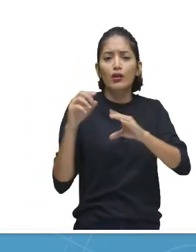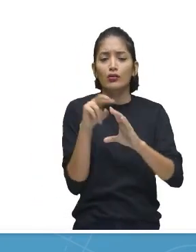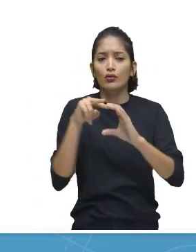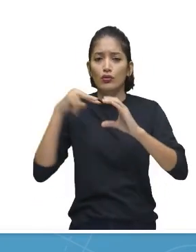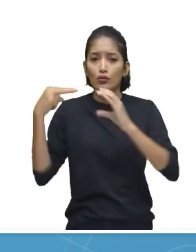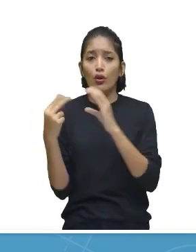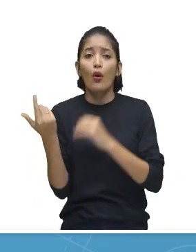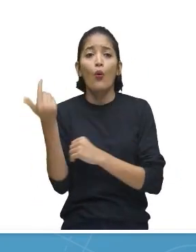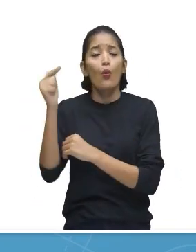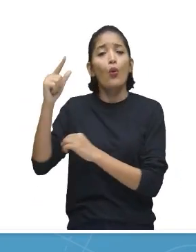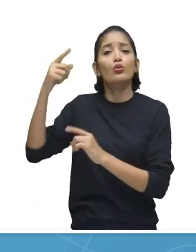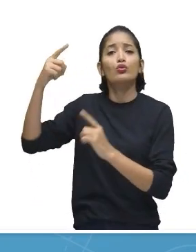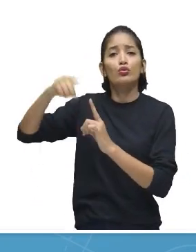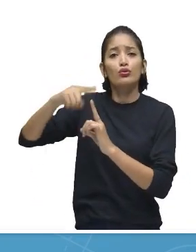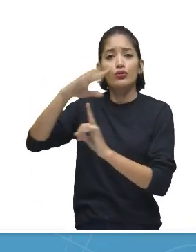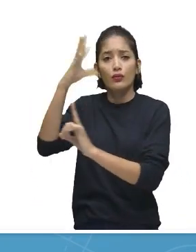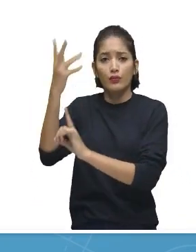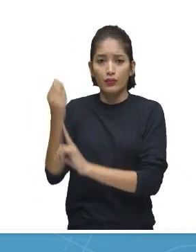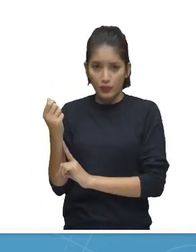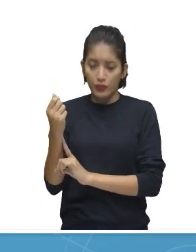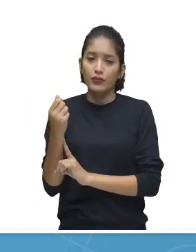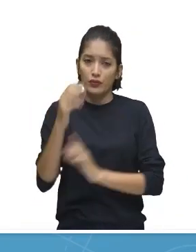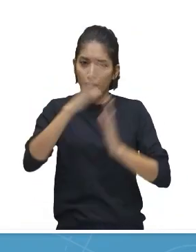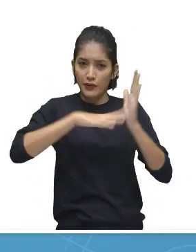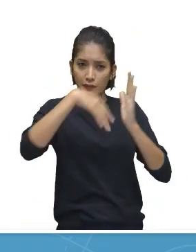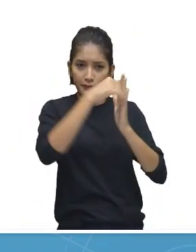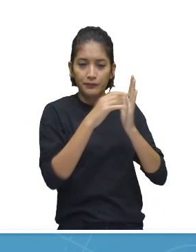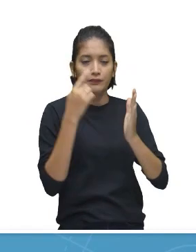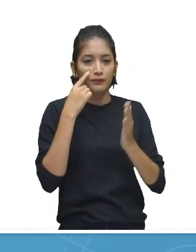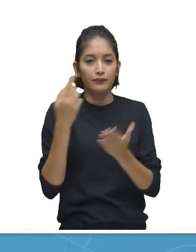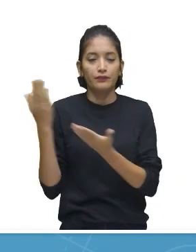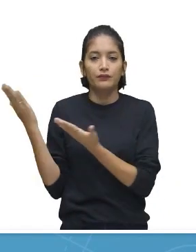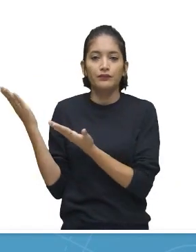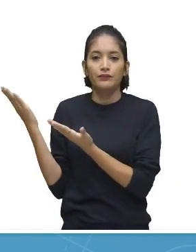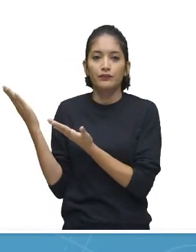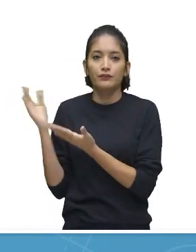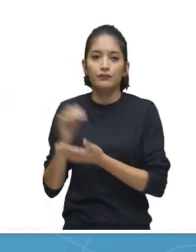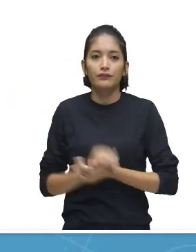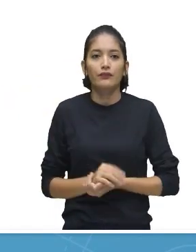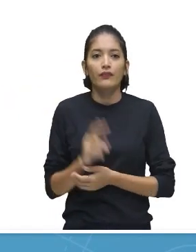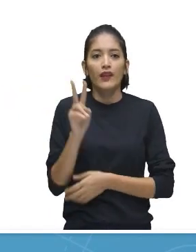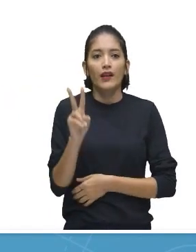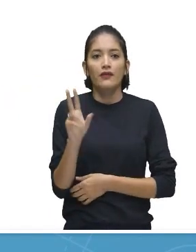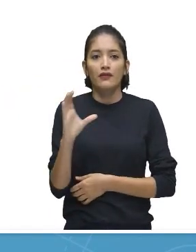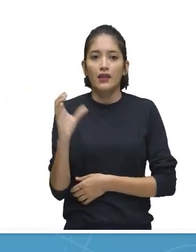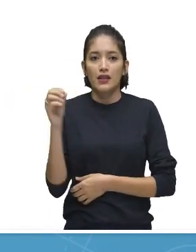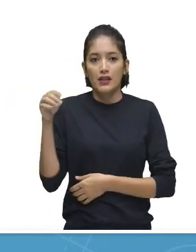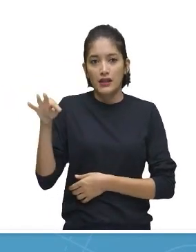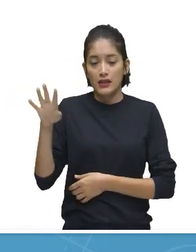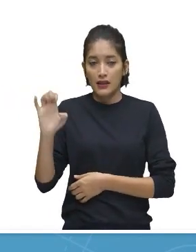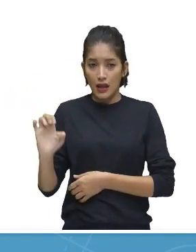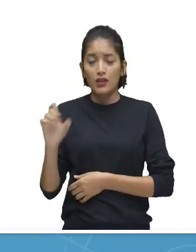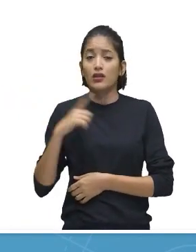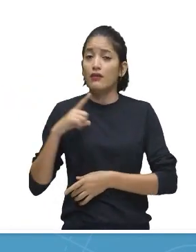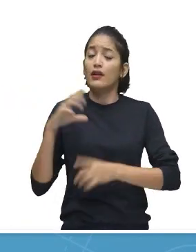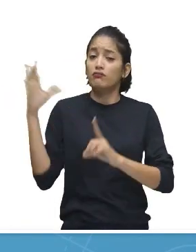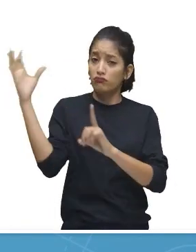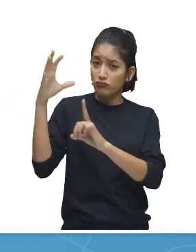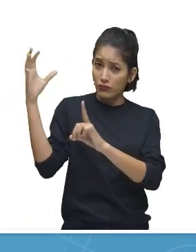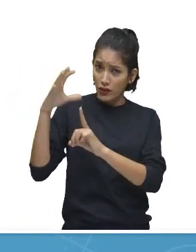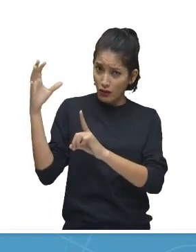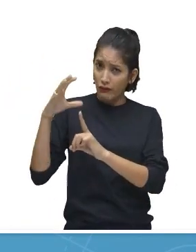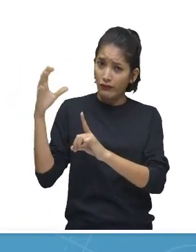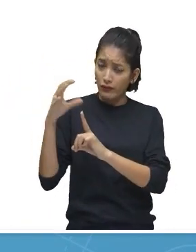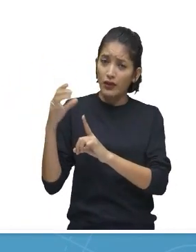com outras expressões artísticas em suas obras. Vamos conhecer Vicente Monteiro do Rego, que ele teve uma influência muito grande.